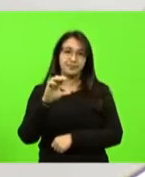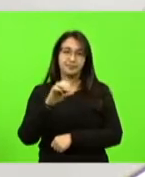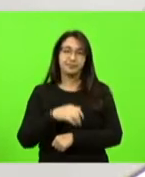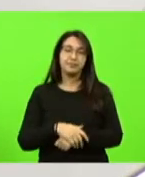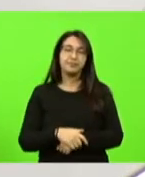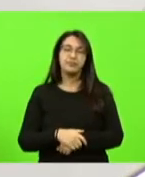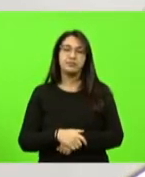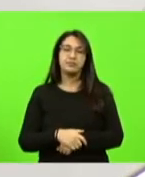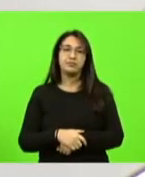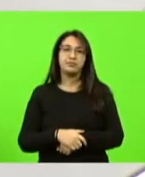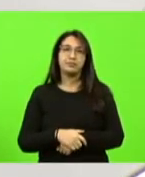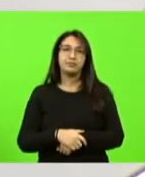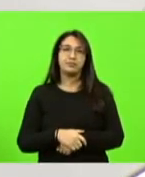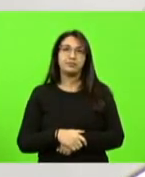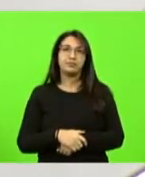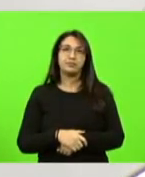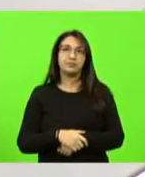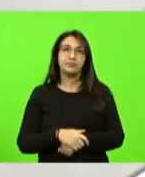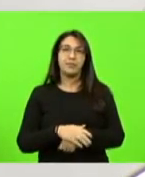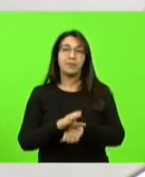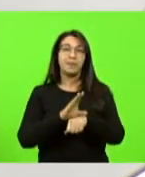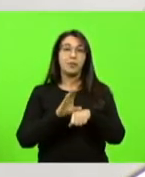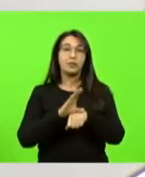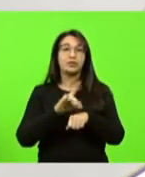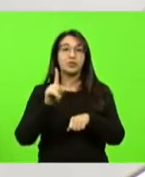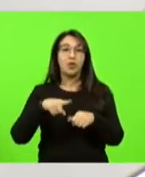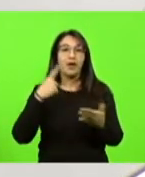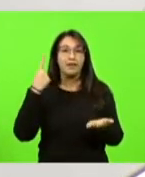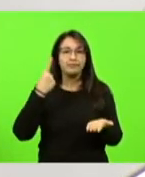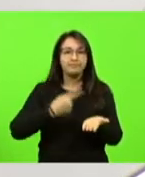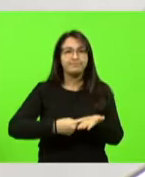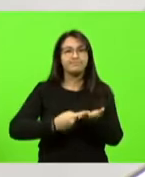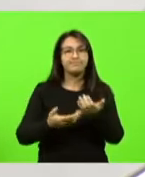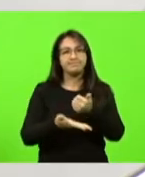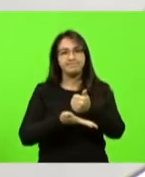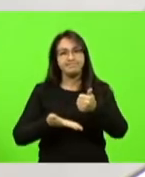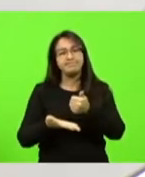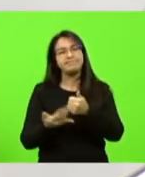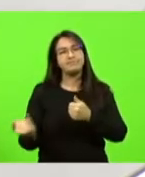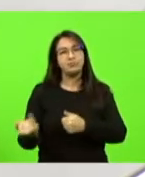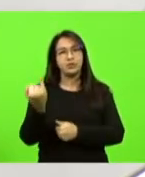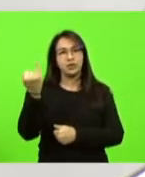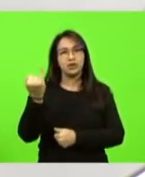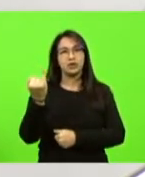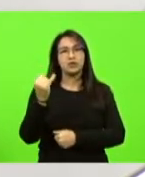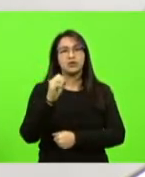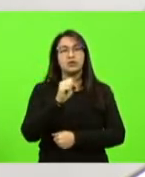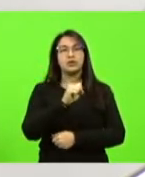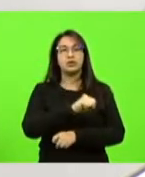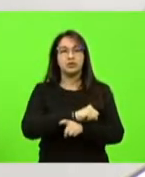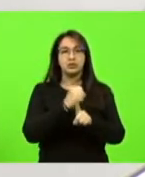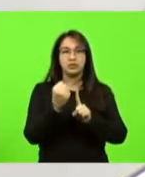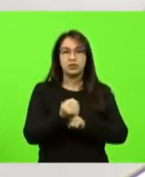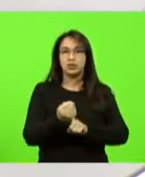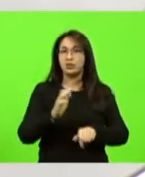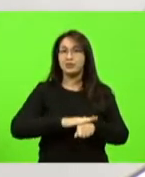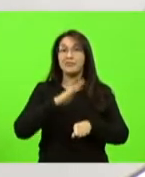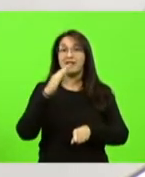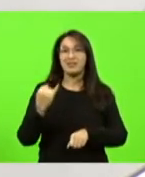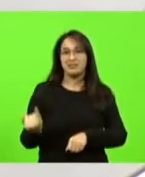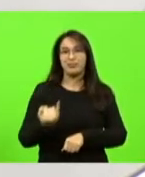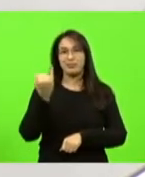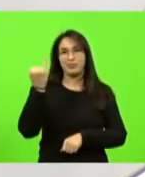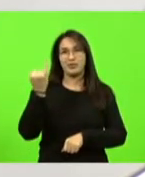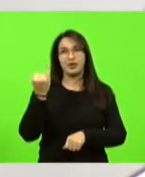é, segundo muitos, o pacto fundante de uma sociedade, o documento mais importante. Por isso